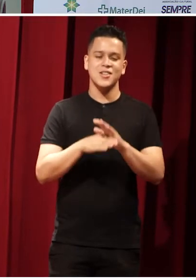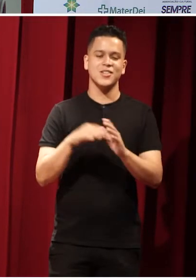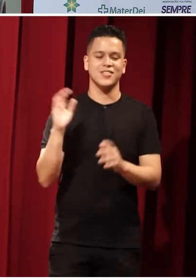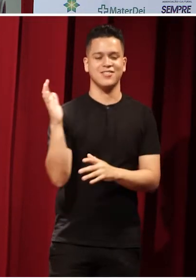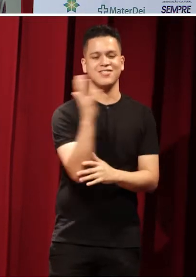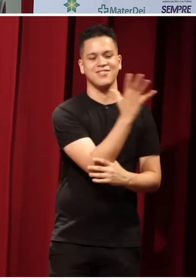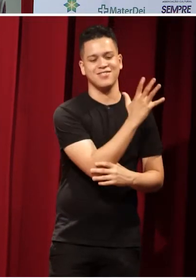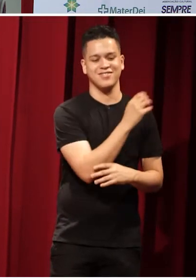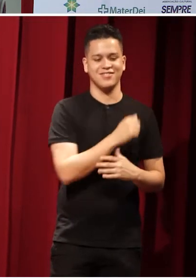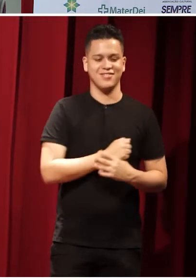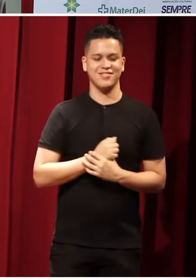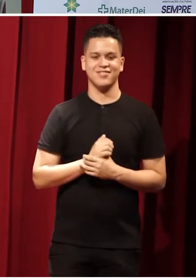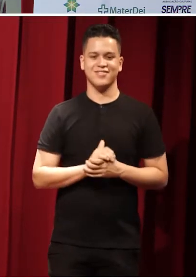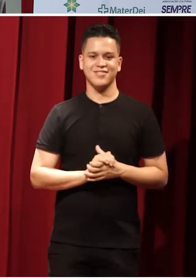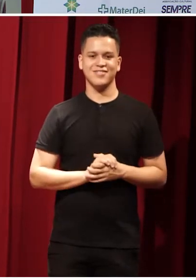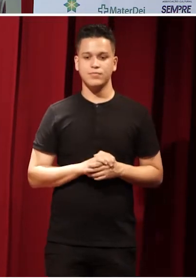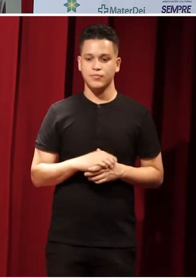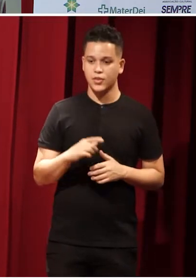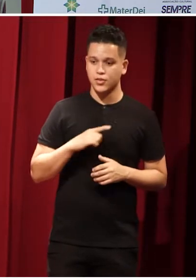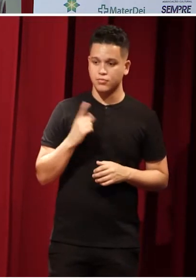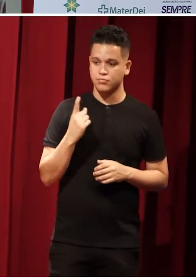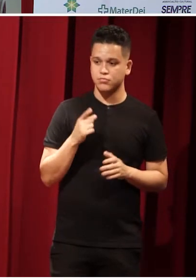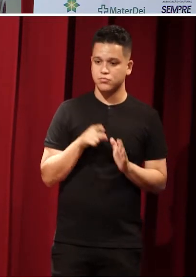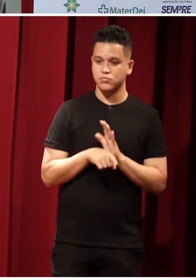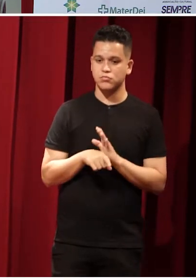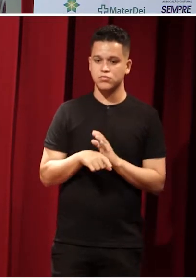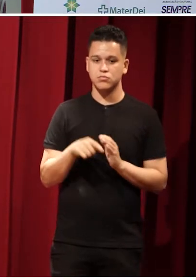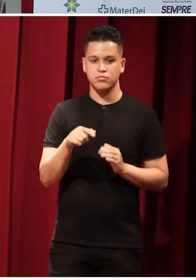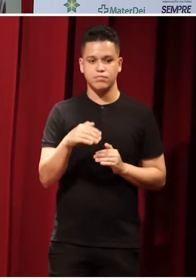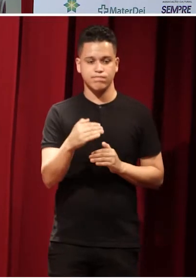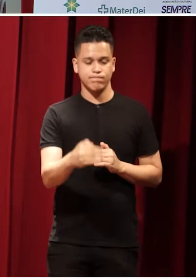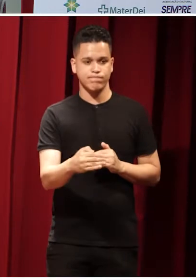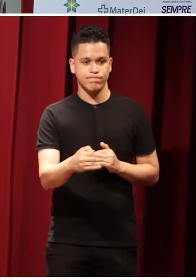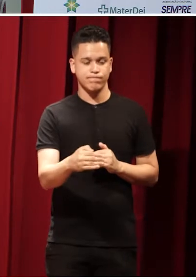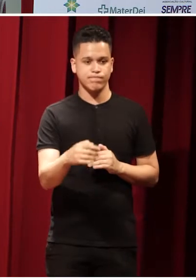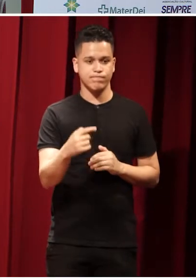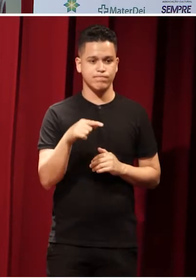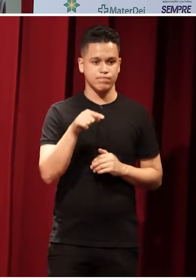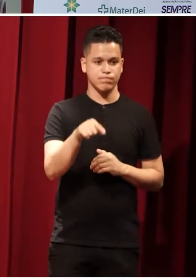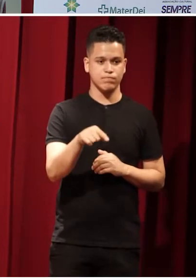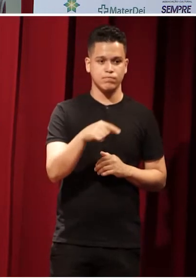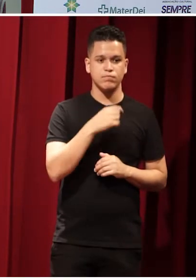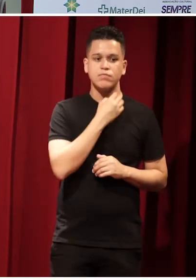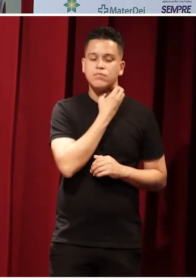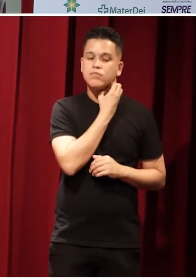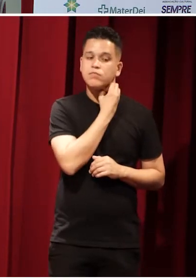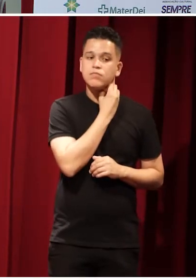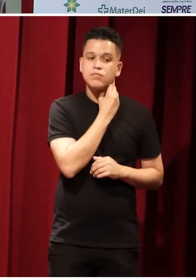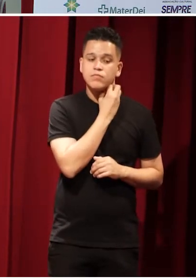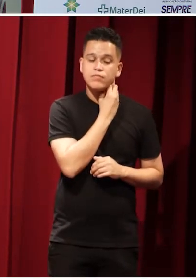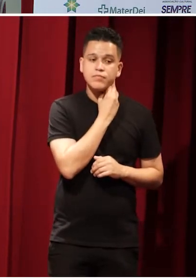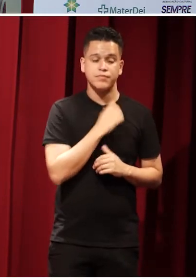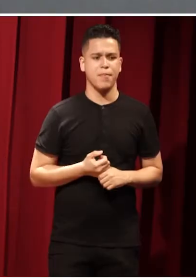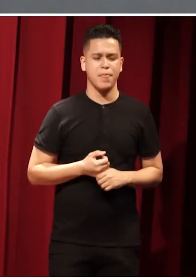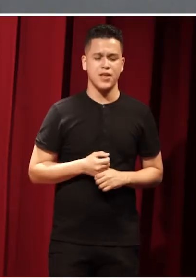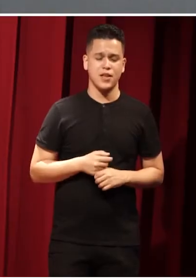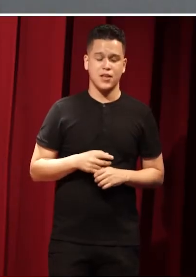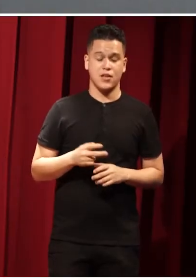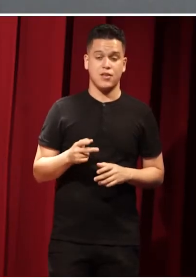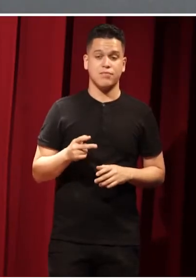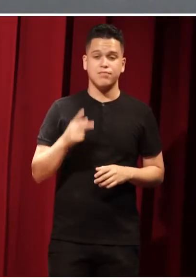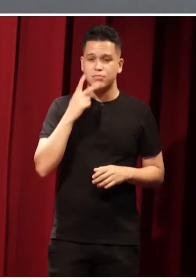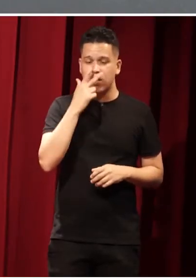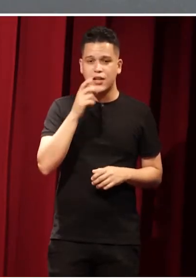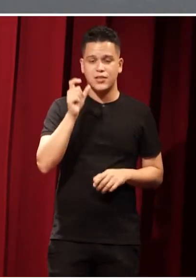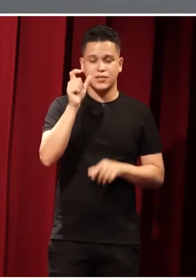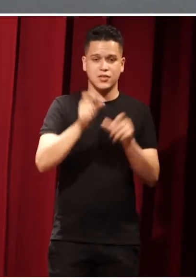sustentabilidade. Samba da sustentabilidade. Alguma pergunta, gente? A plateia se prepara para fazer perguntas. Uma das